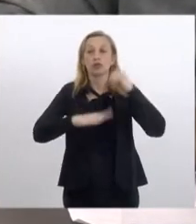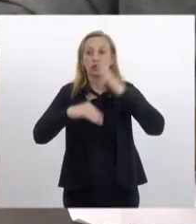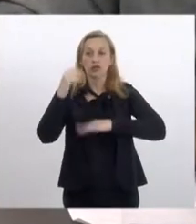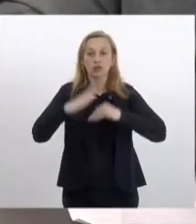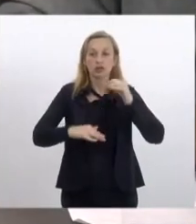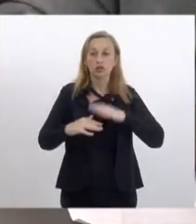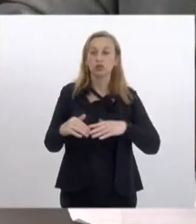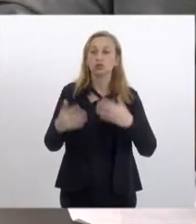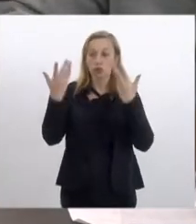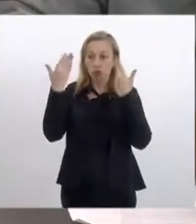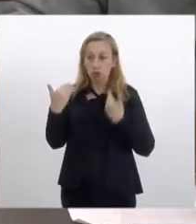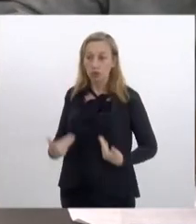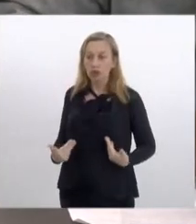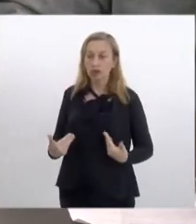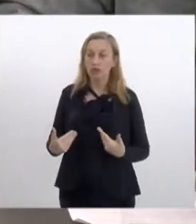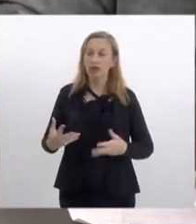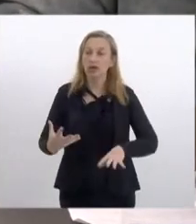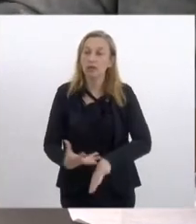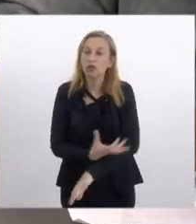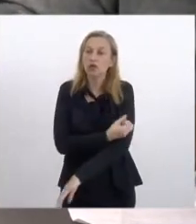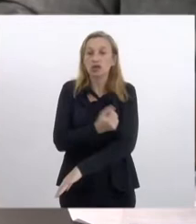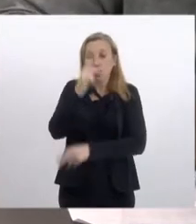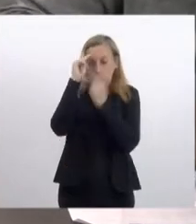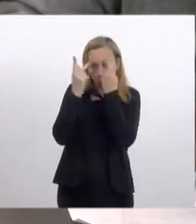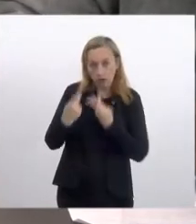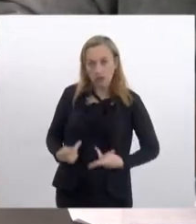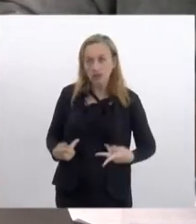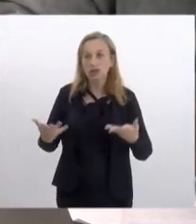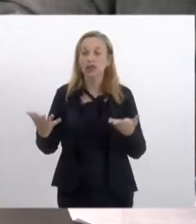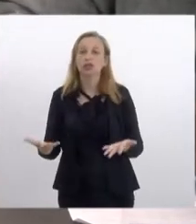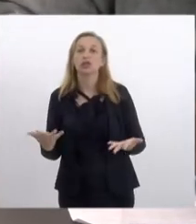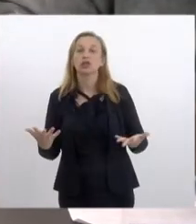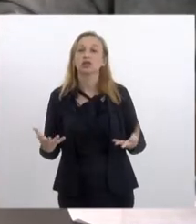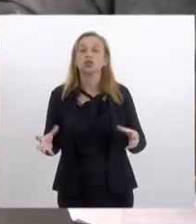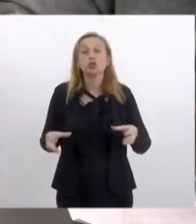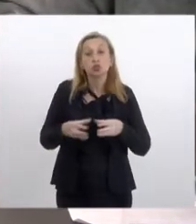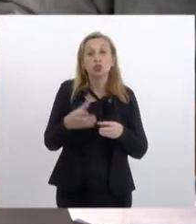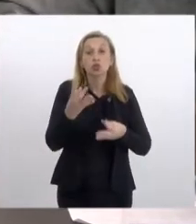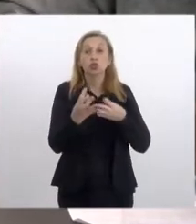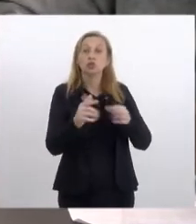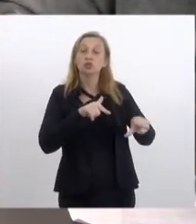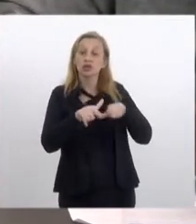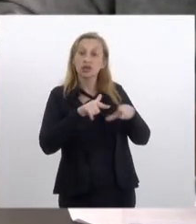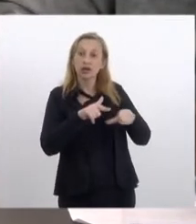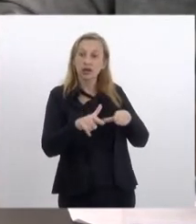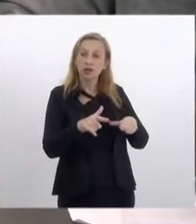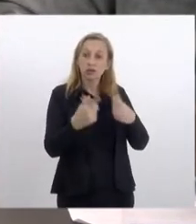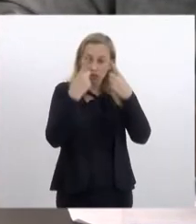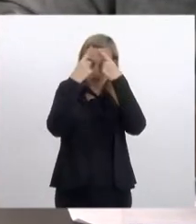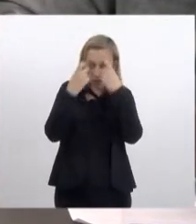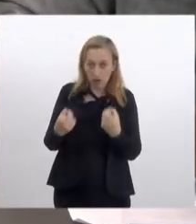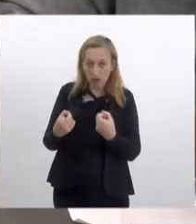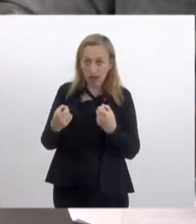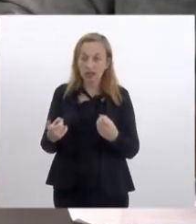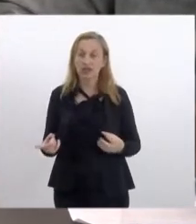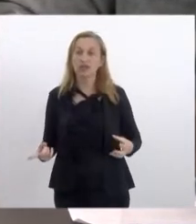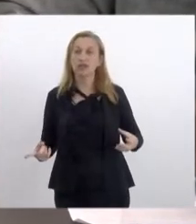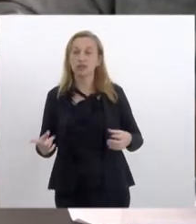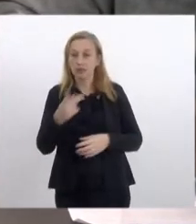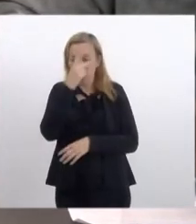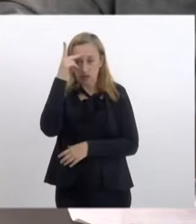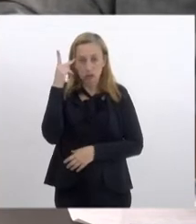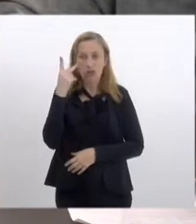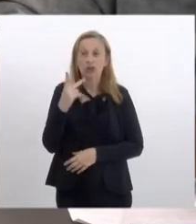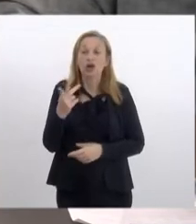emoções humanas, né? E lidando num grupo de trabalho com vítimas de violência,